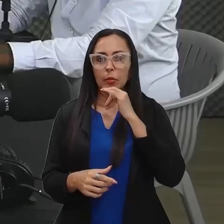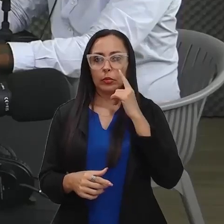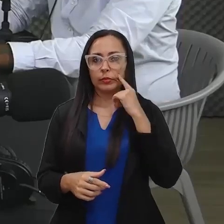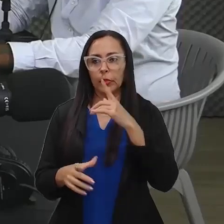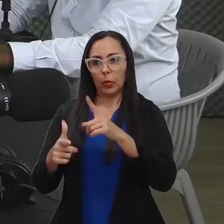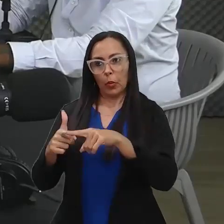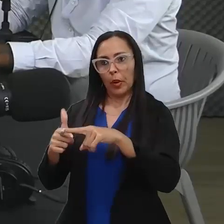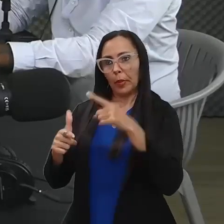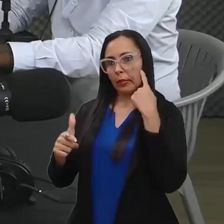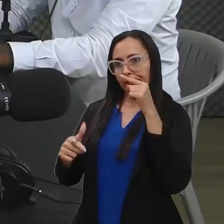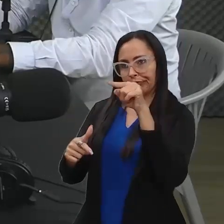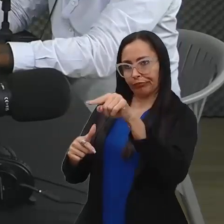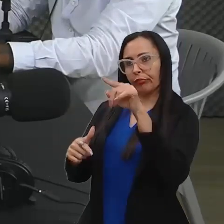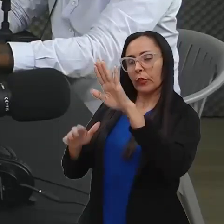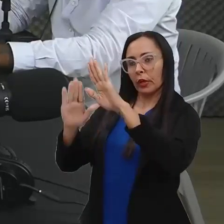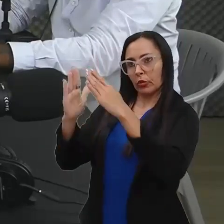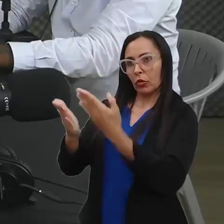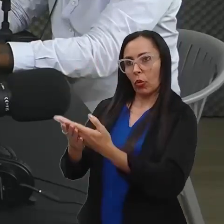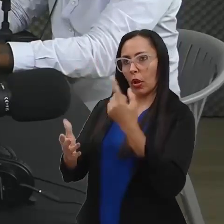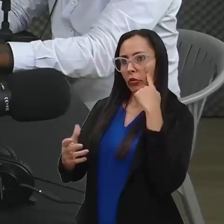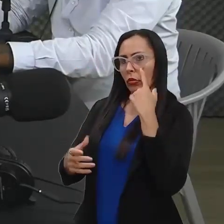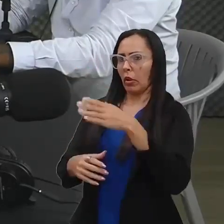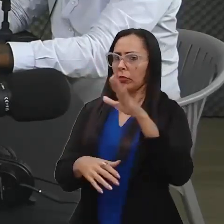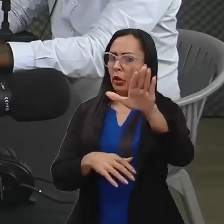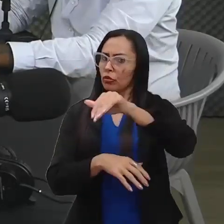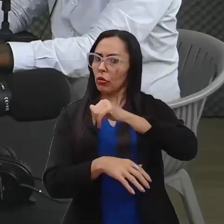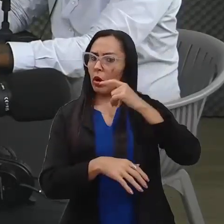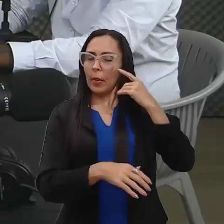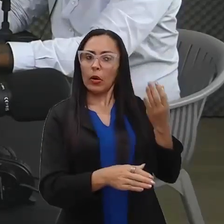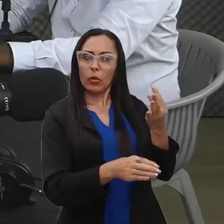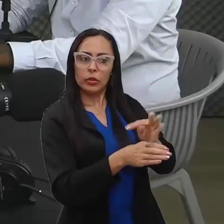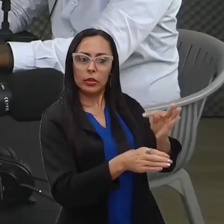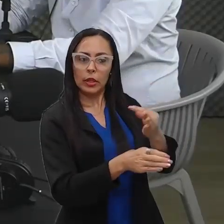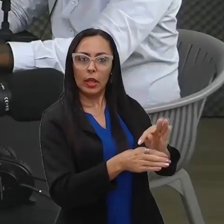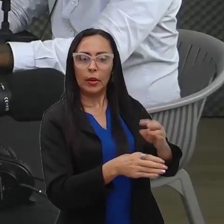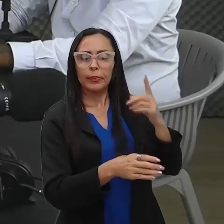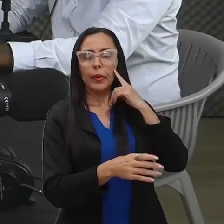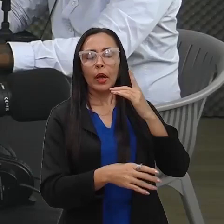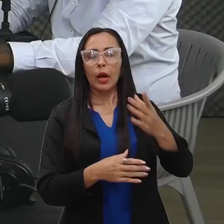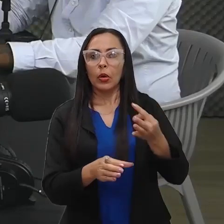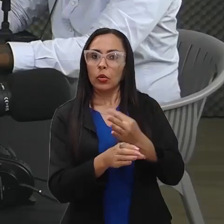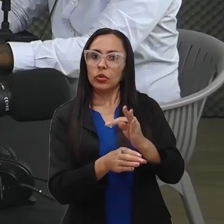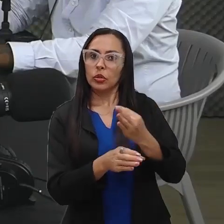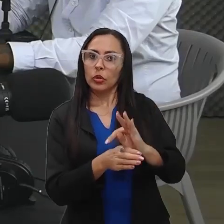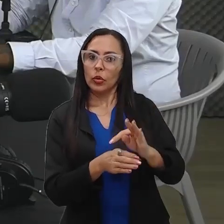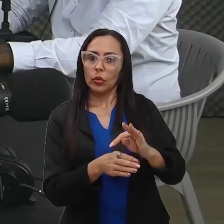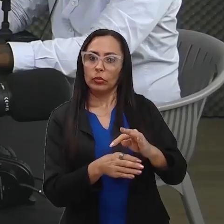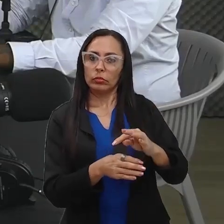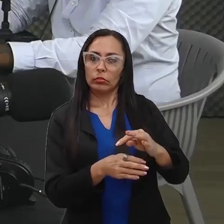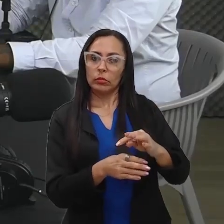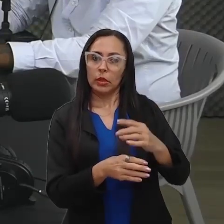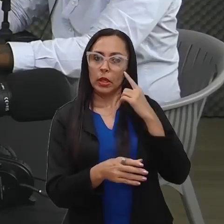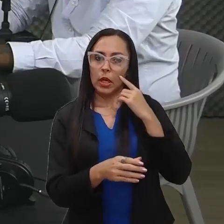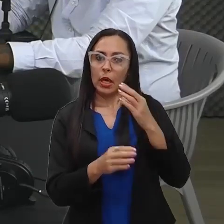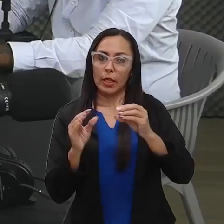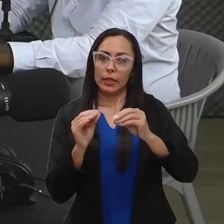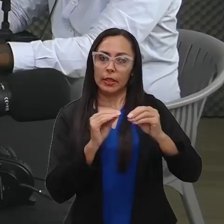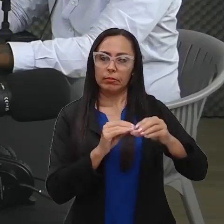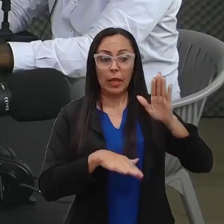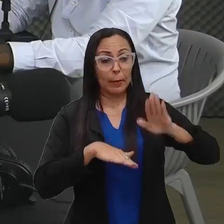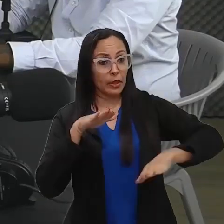A escola aciona o conselho tutelar. O conselho tutelar aciona, a depender do